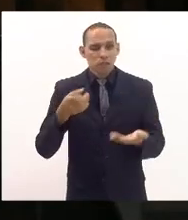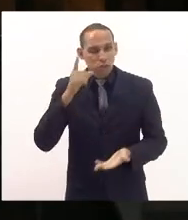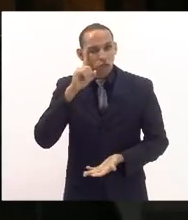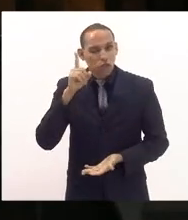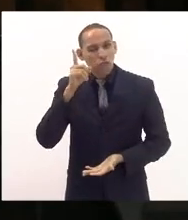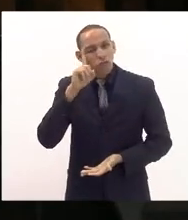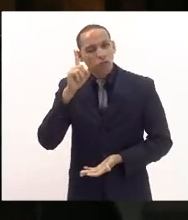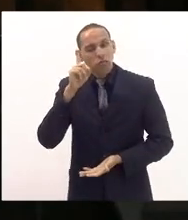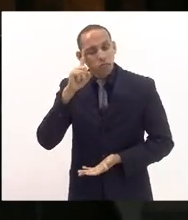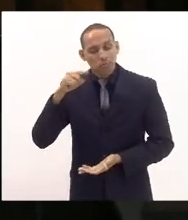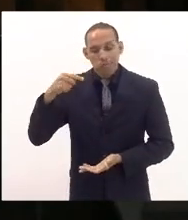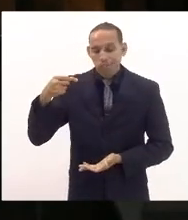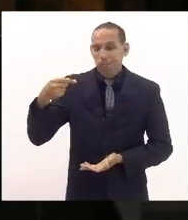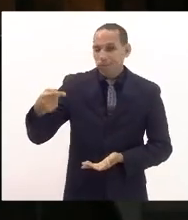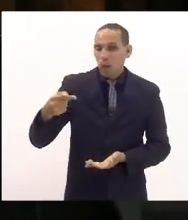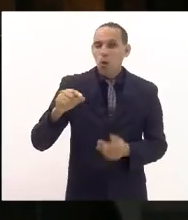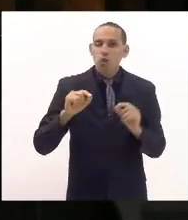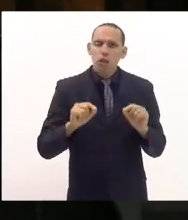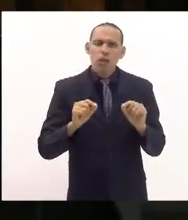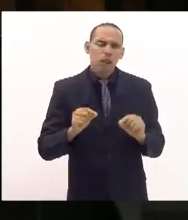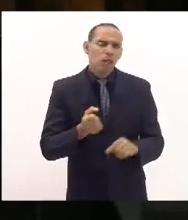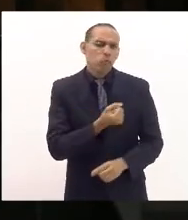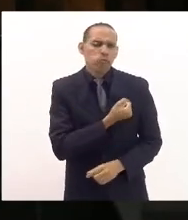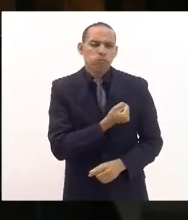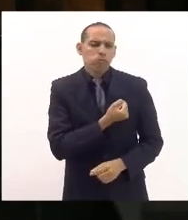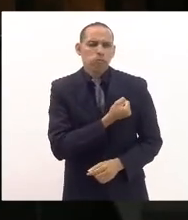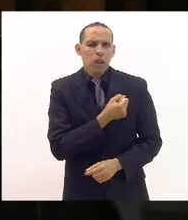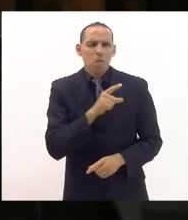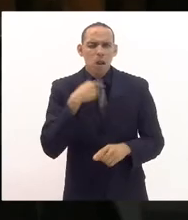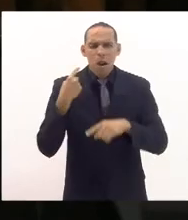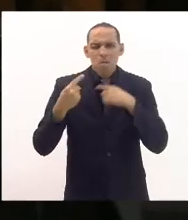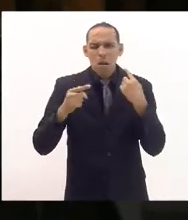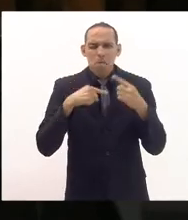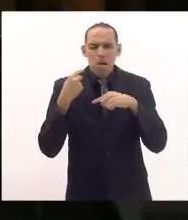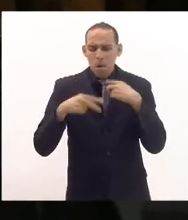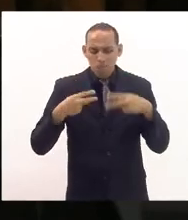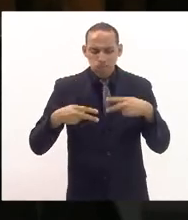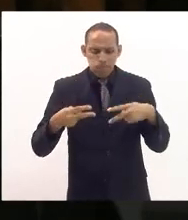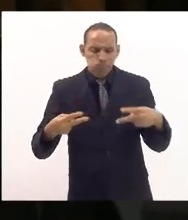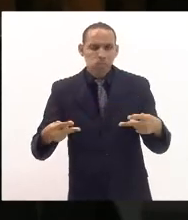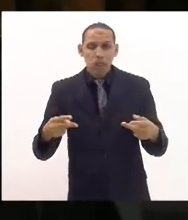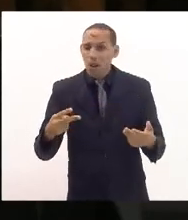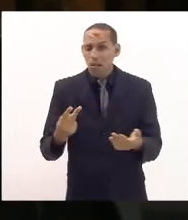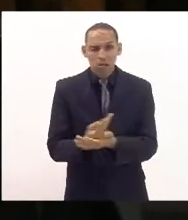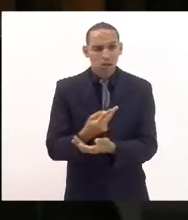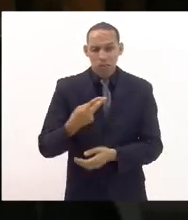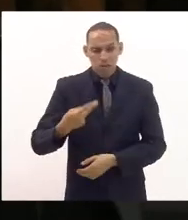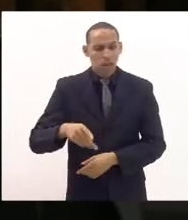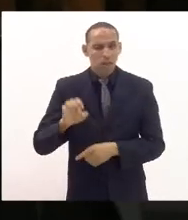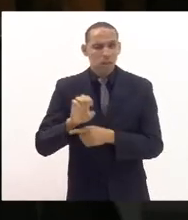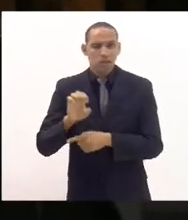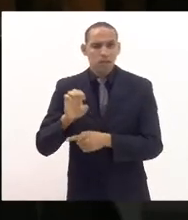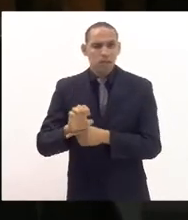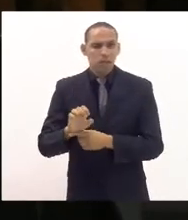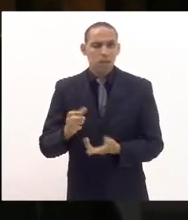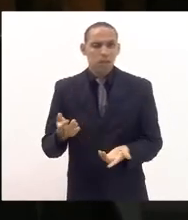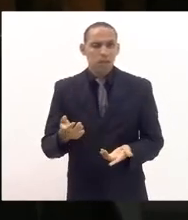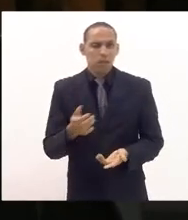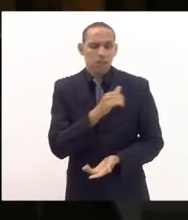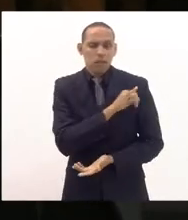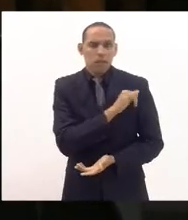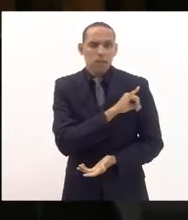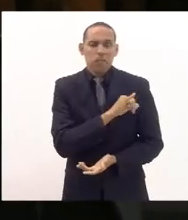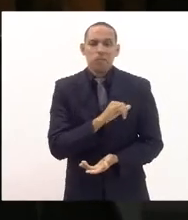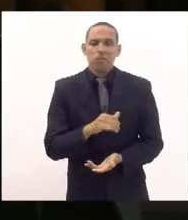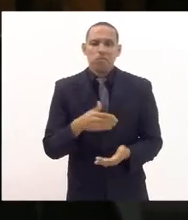diariamente com o número de mortes que acontece aqui no estado do Rio de Janeiro